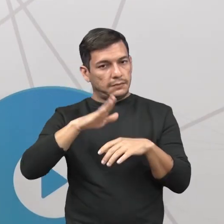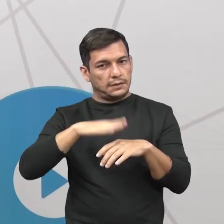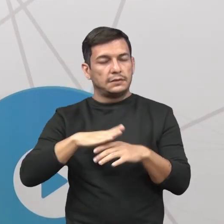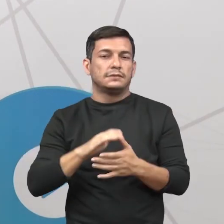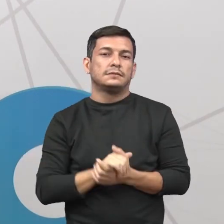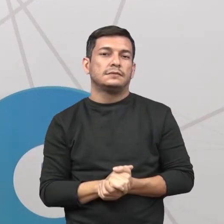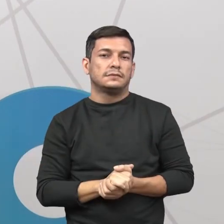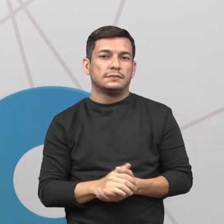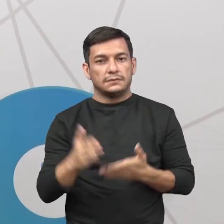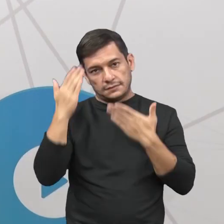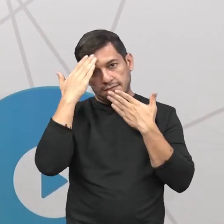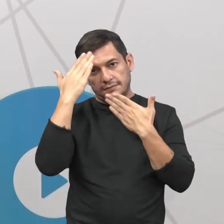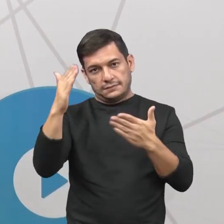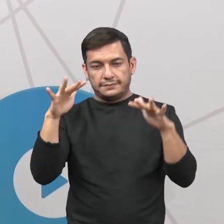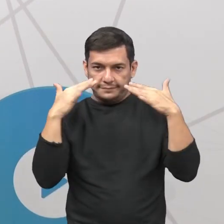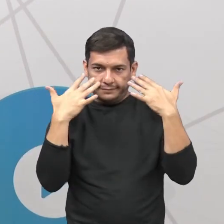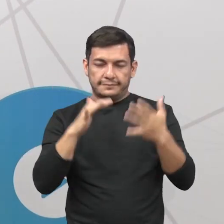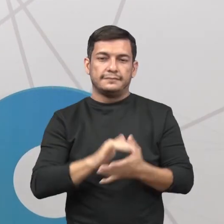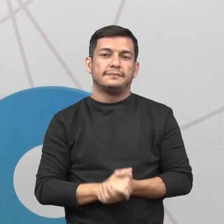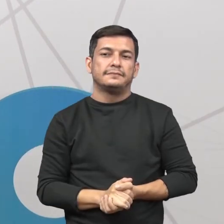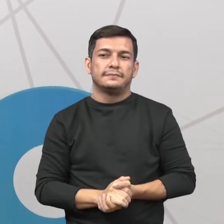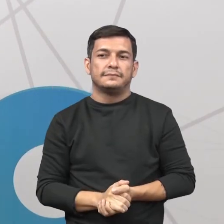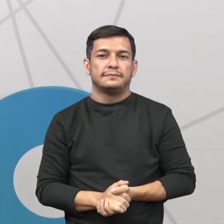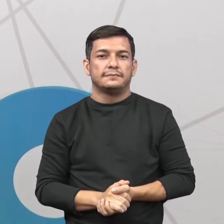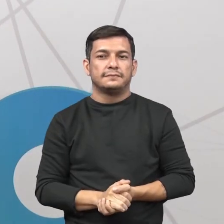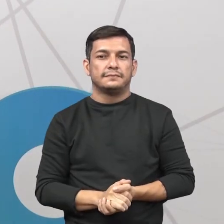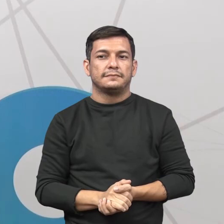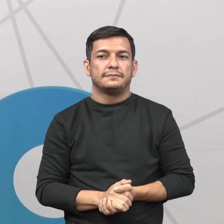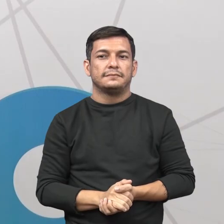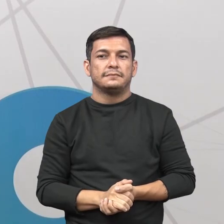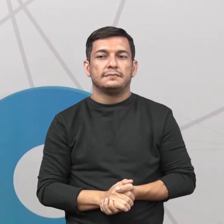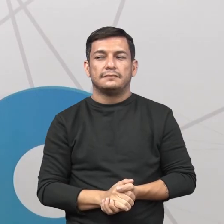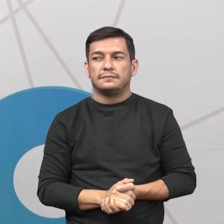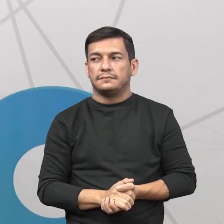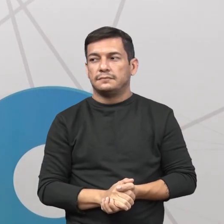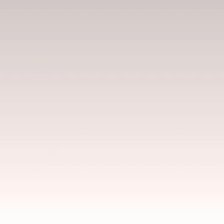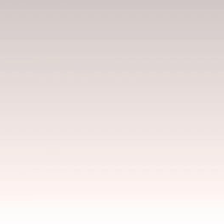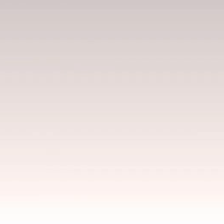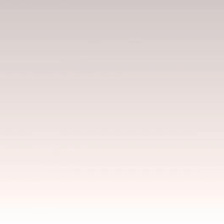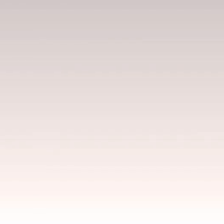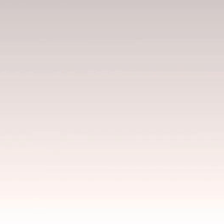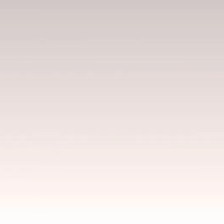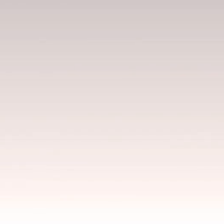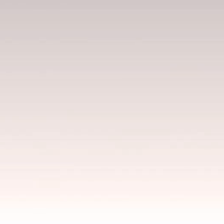que vocês podem estar utilizando para aprender muito mais. Obrigada pela atenção.